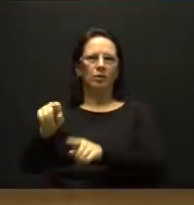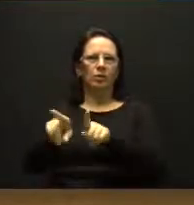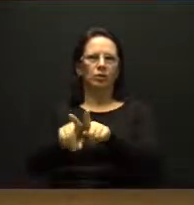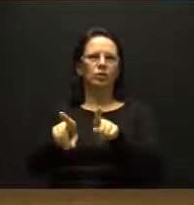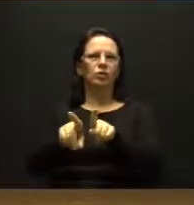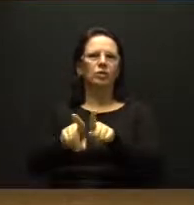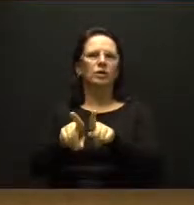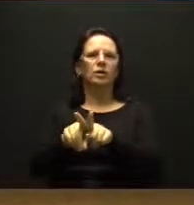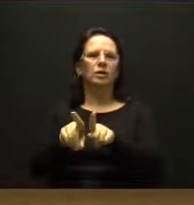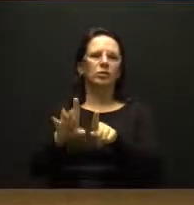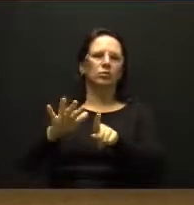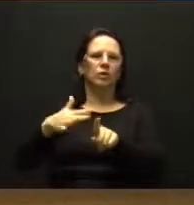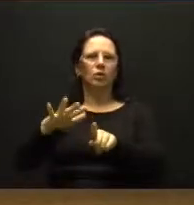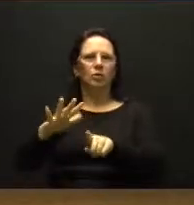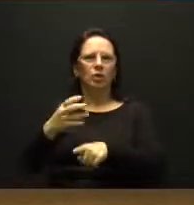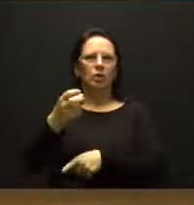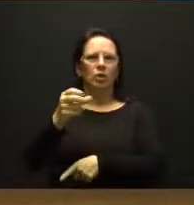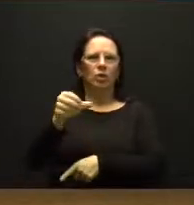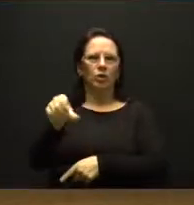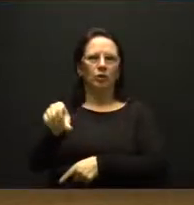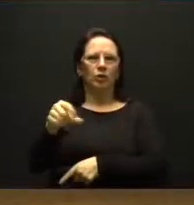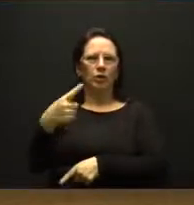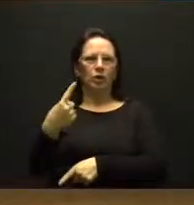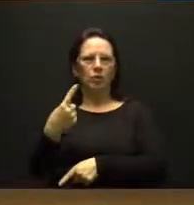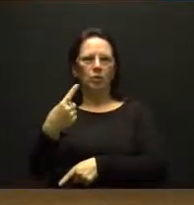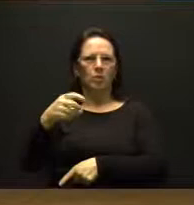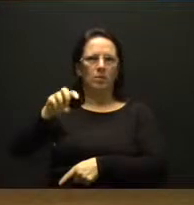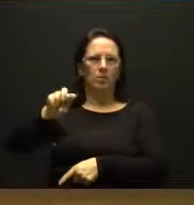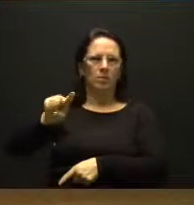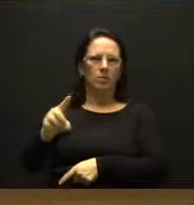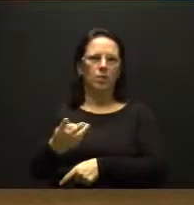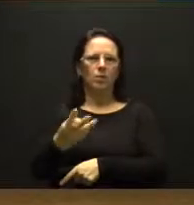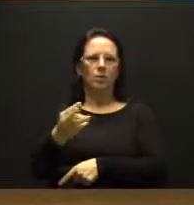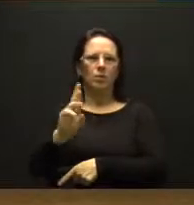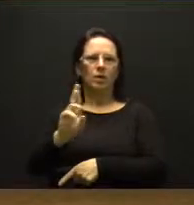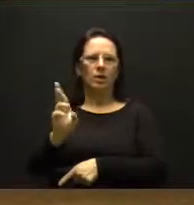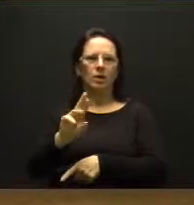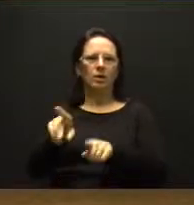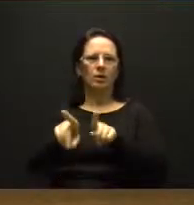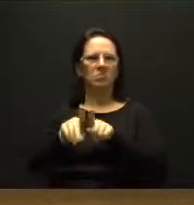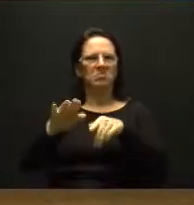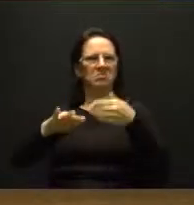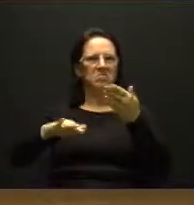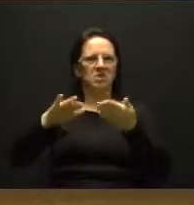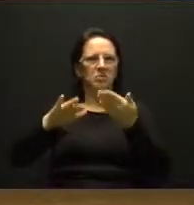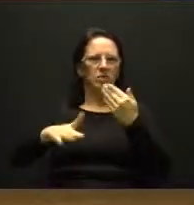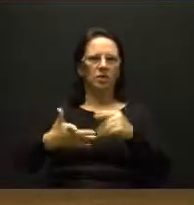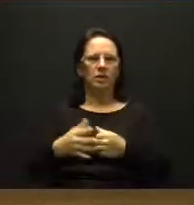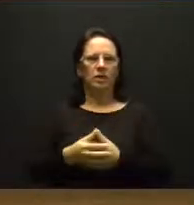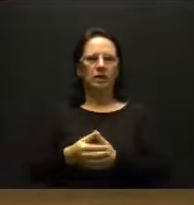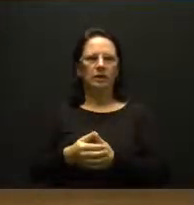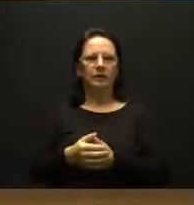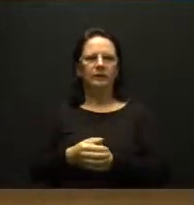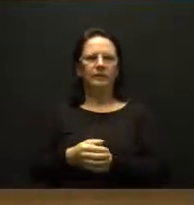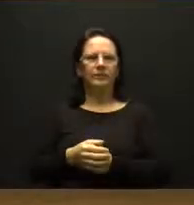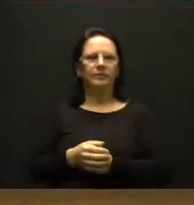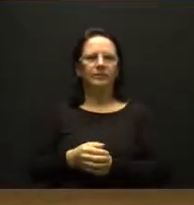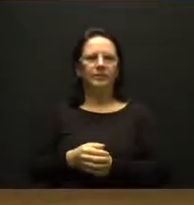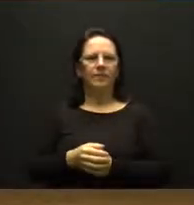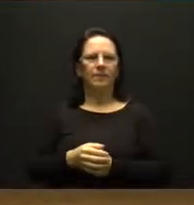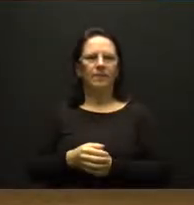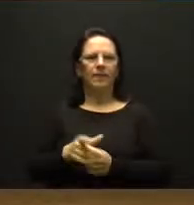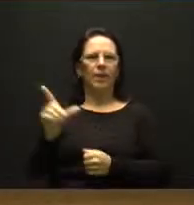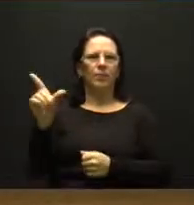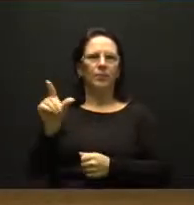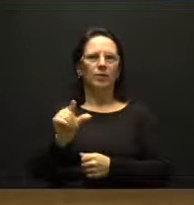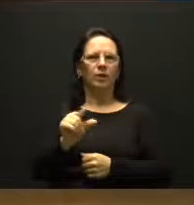daria um valor aproximado de 91 mil reais eu não sou bom de conta mas acho que o valor aproximado seria esse ou seja muito